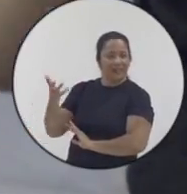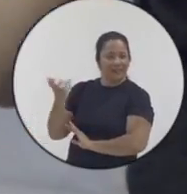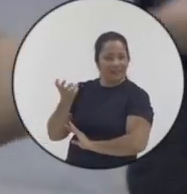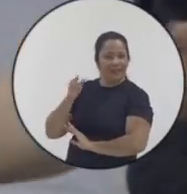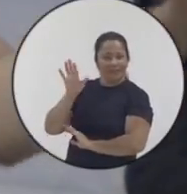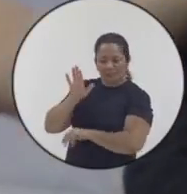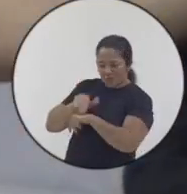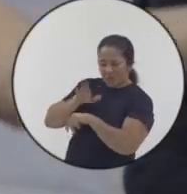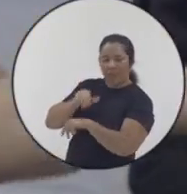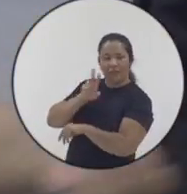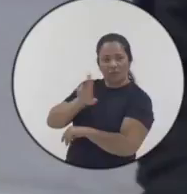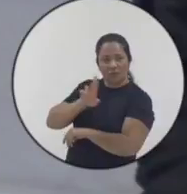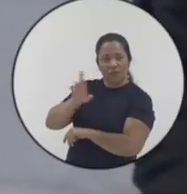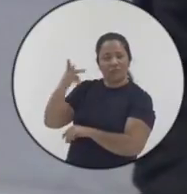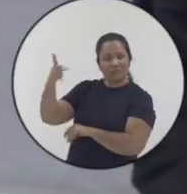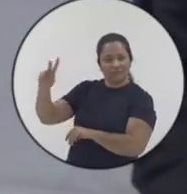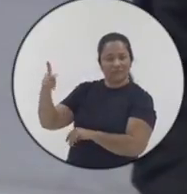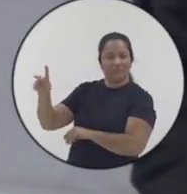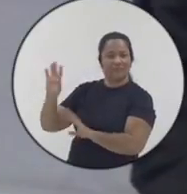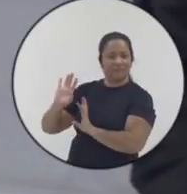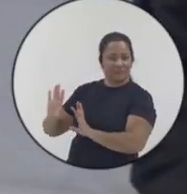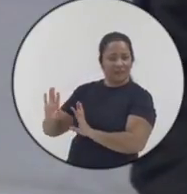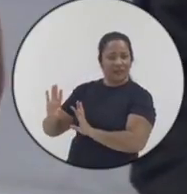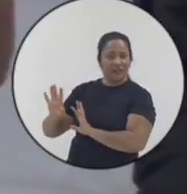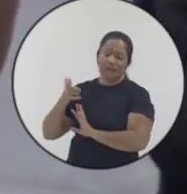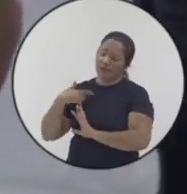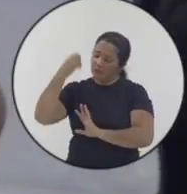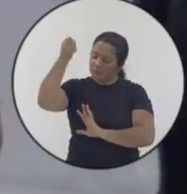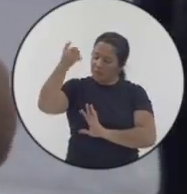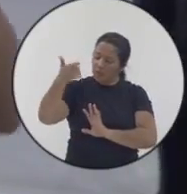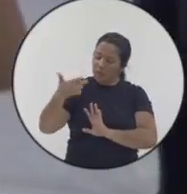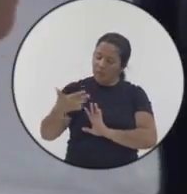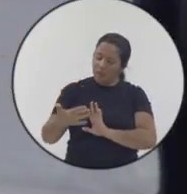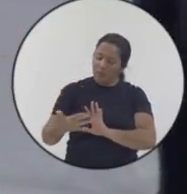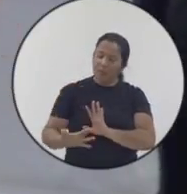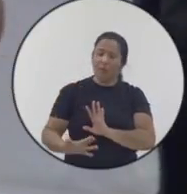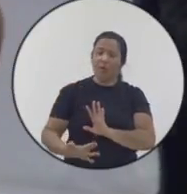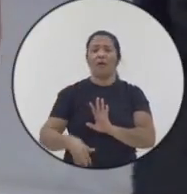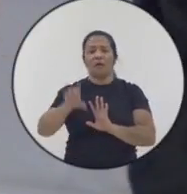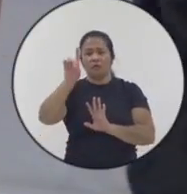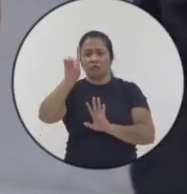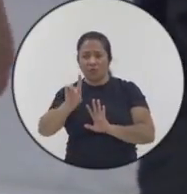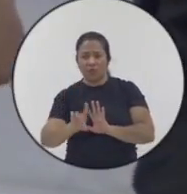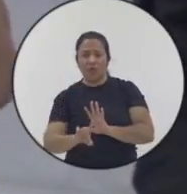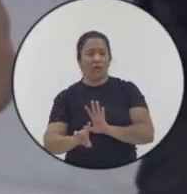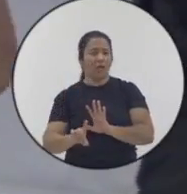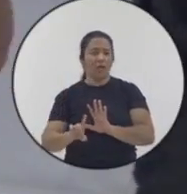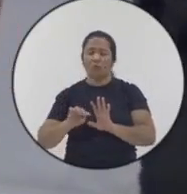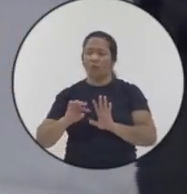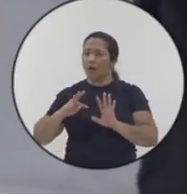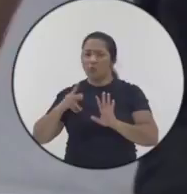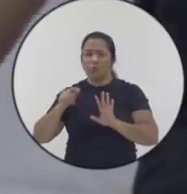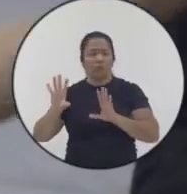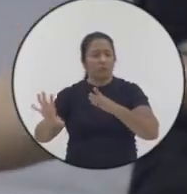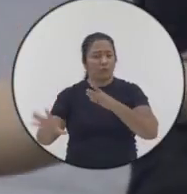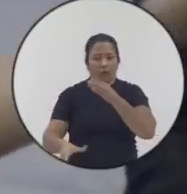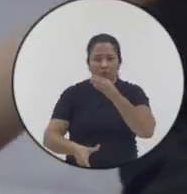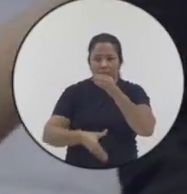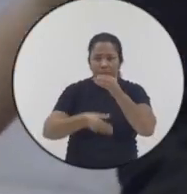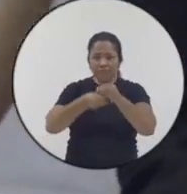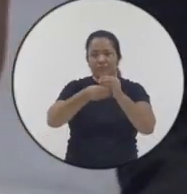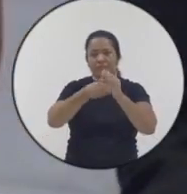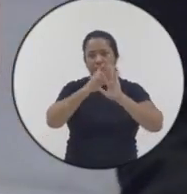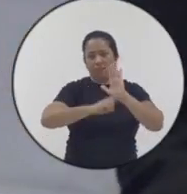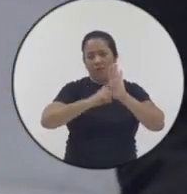de levantar um pouco esses elementos aí do direito, né, algumas normativas que vão trazer, a partir do direito humano,